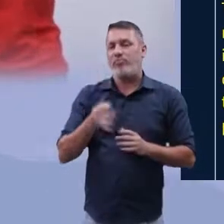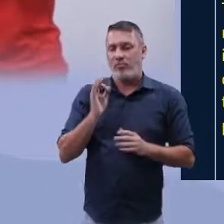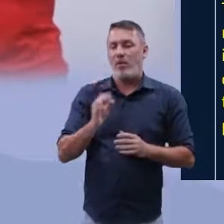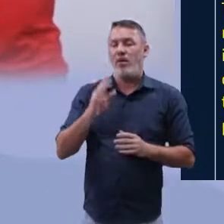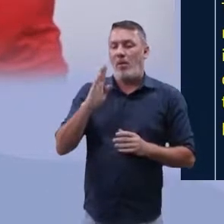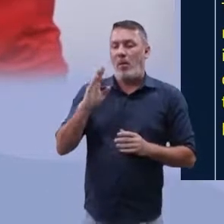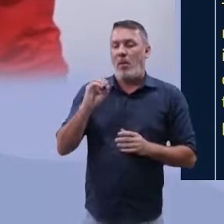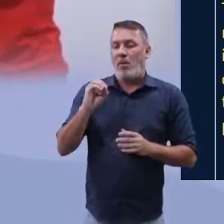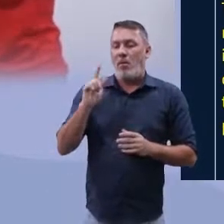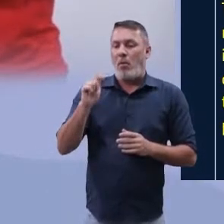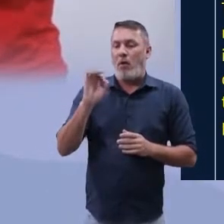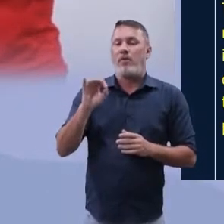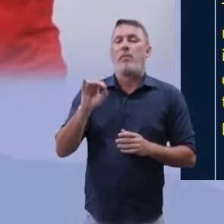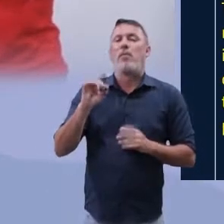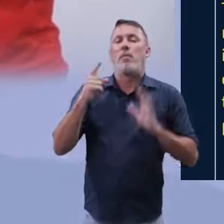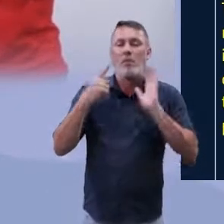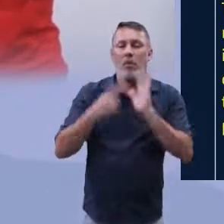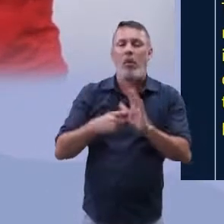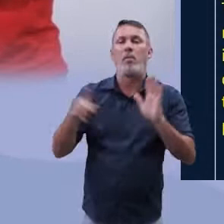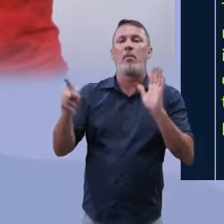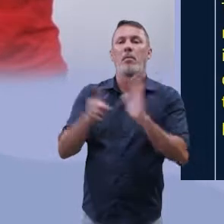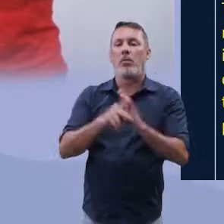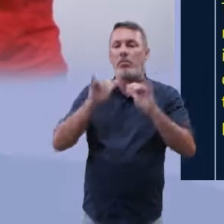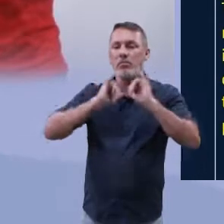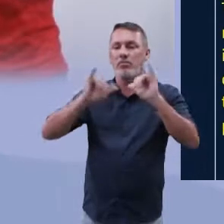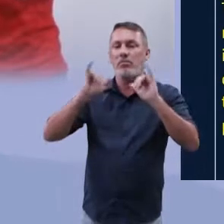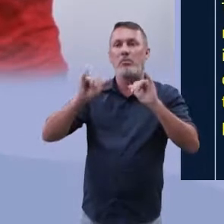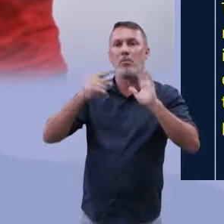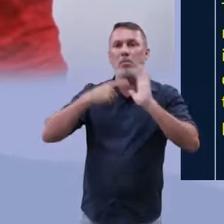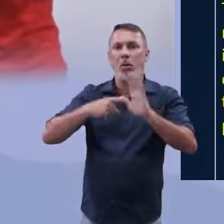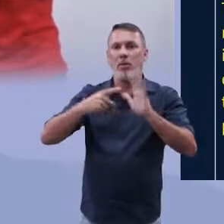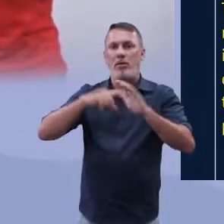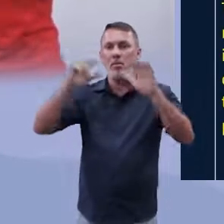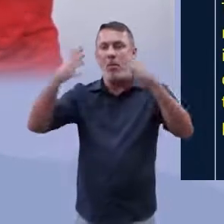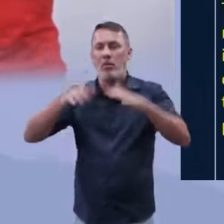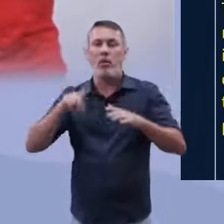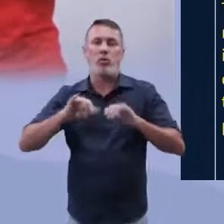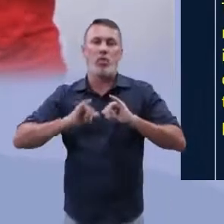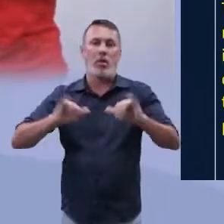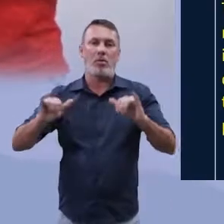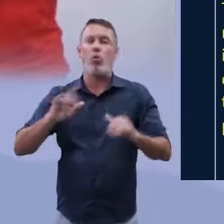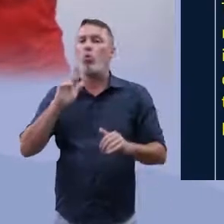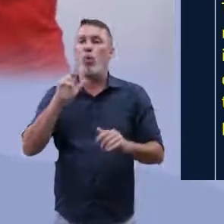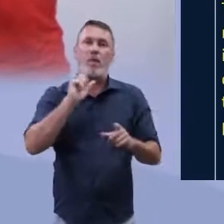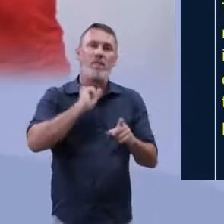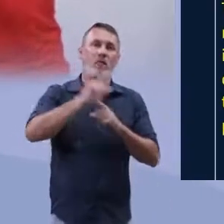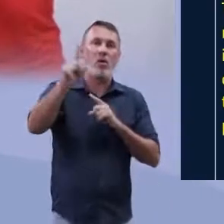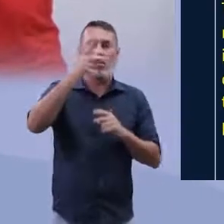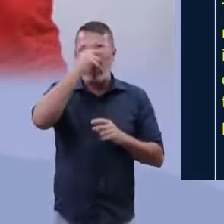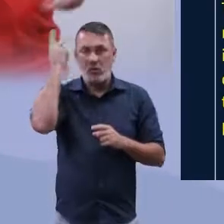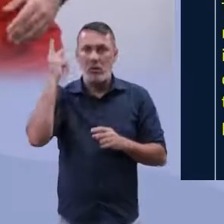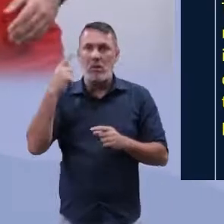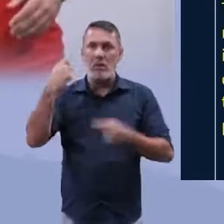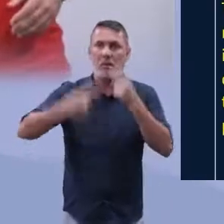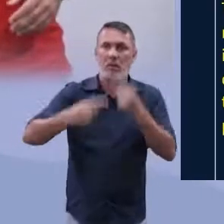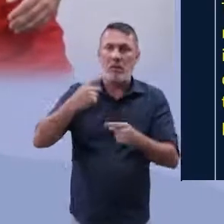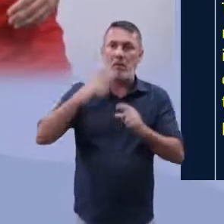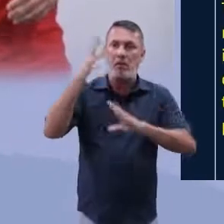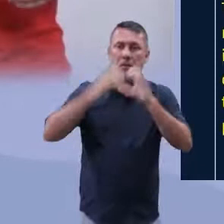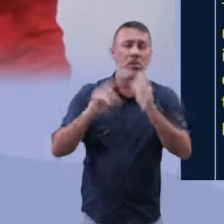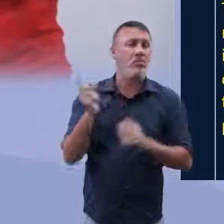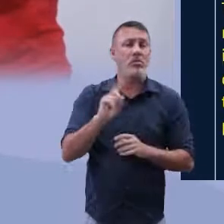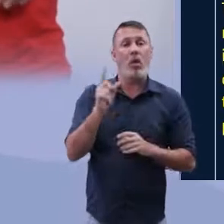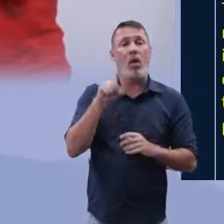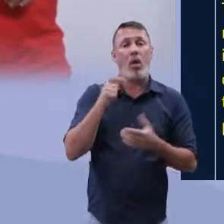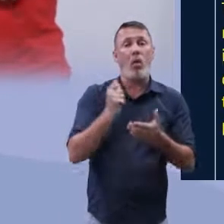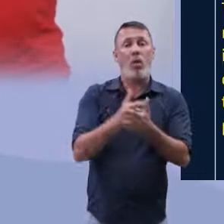Bog-off ele é muito conhecido nas estratégias de marketing de supermercado. Então, a gente não está falando de expulsar alguém ou de gritar com alguém.